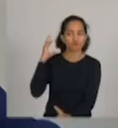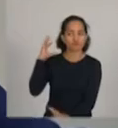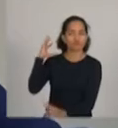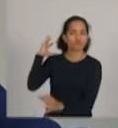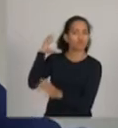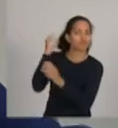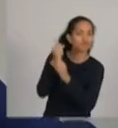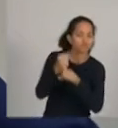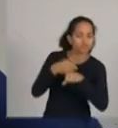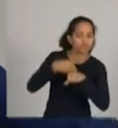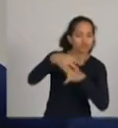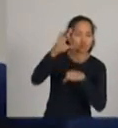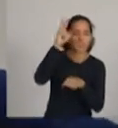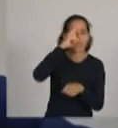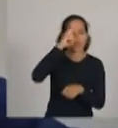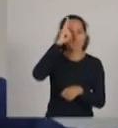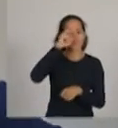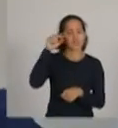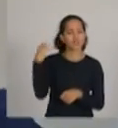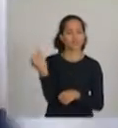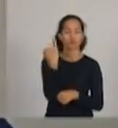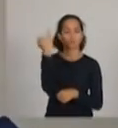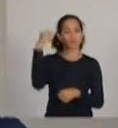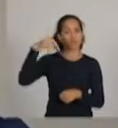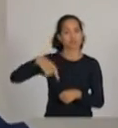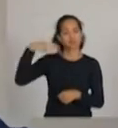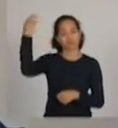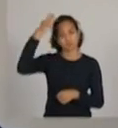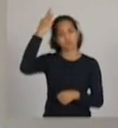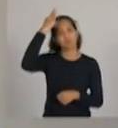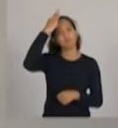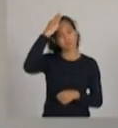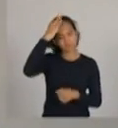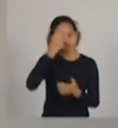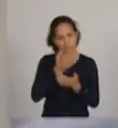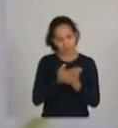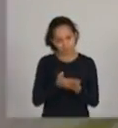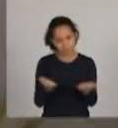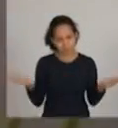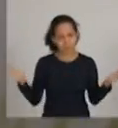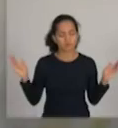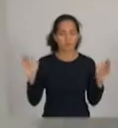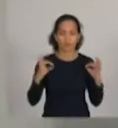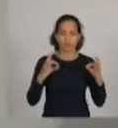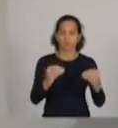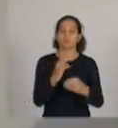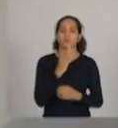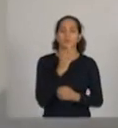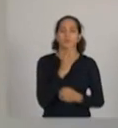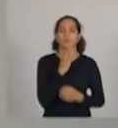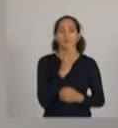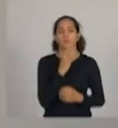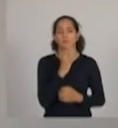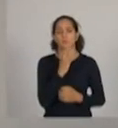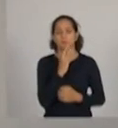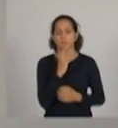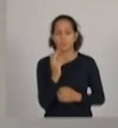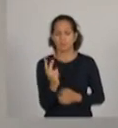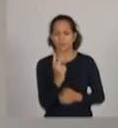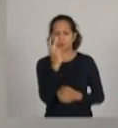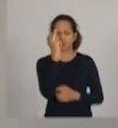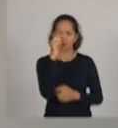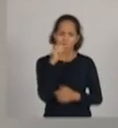essa história tão importante para que todos conheçam a riqueza